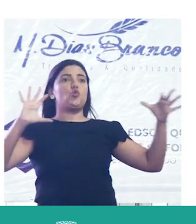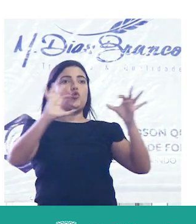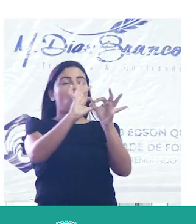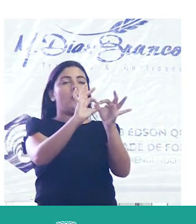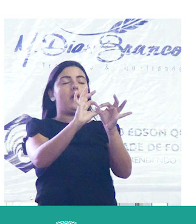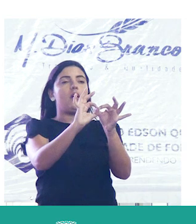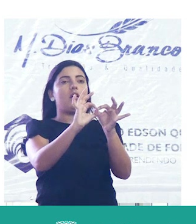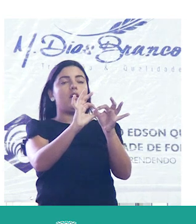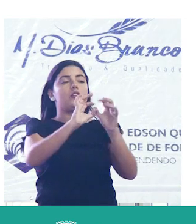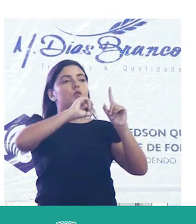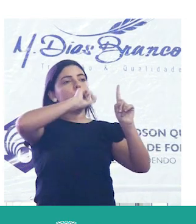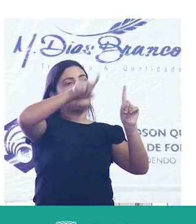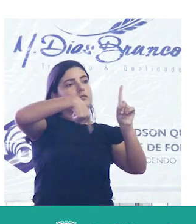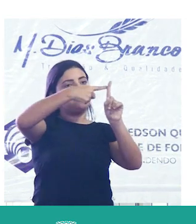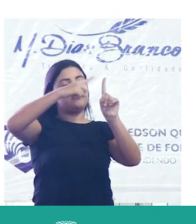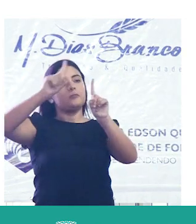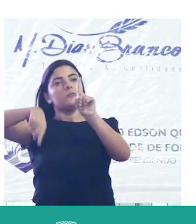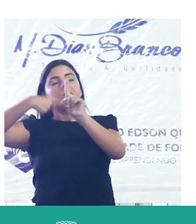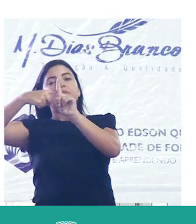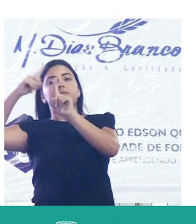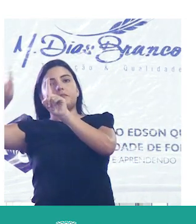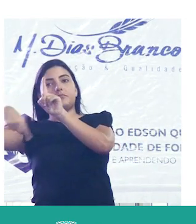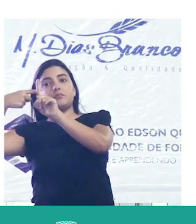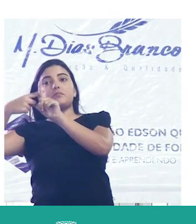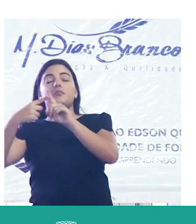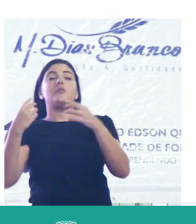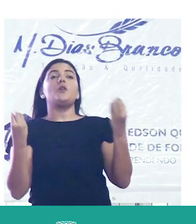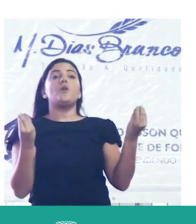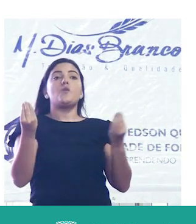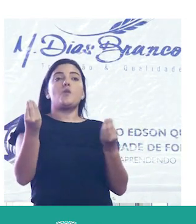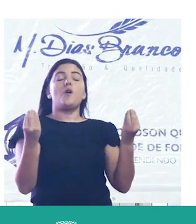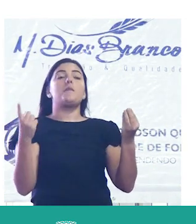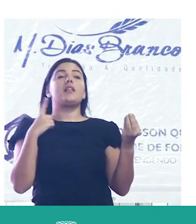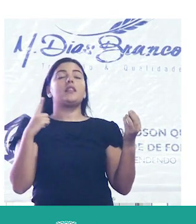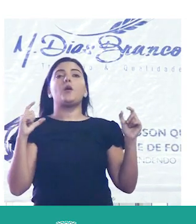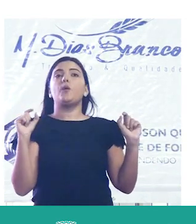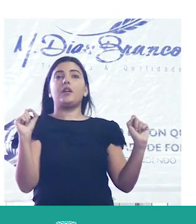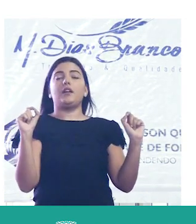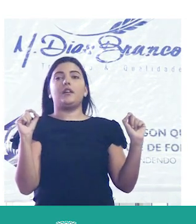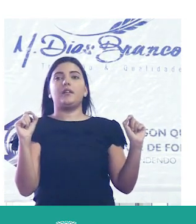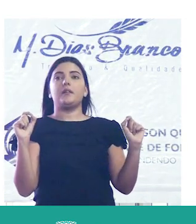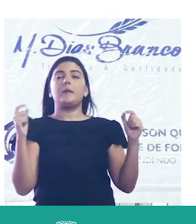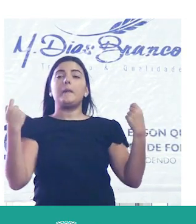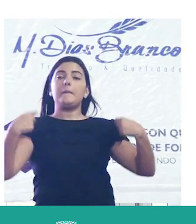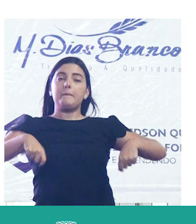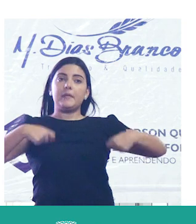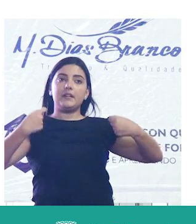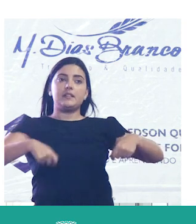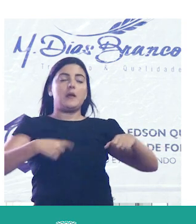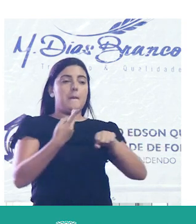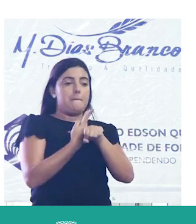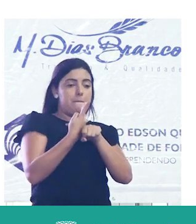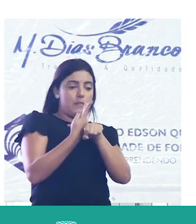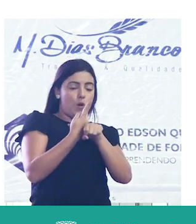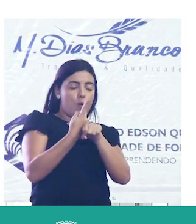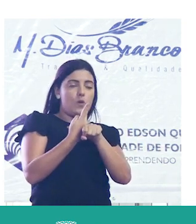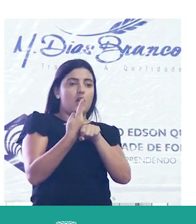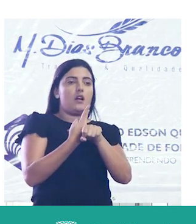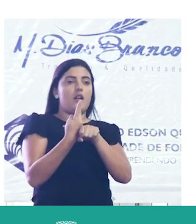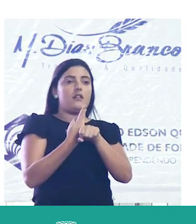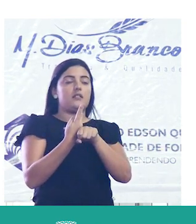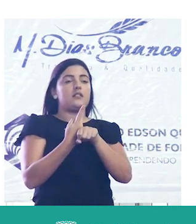Como? Somando-as. Só que para somar tem uma condição. Você tem que procurar uma